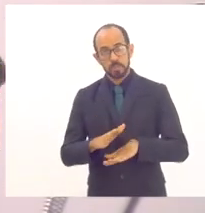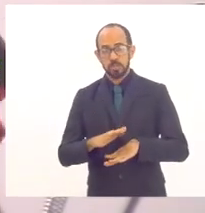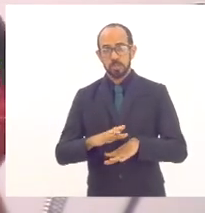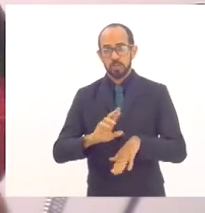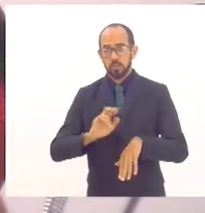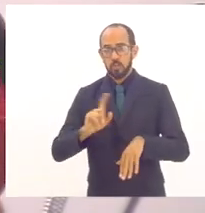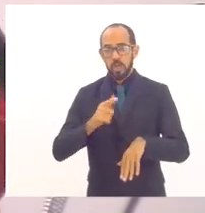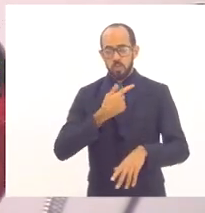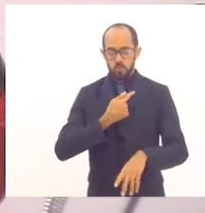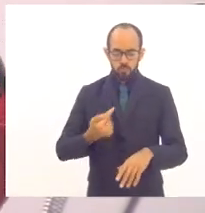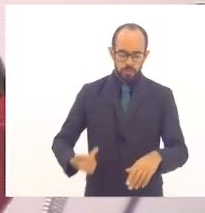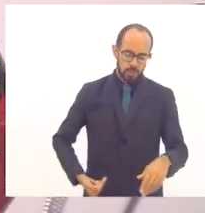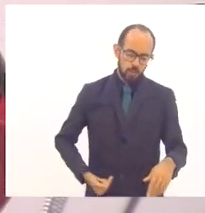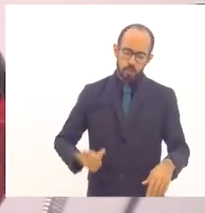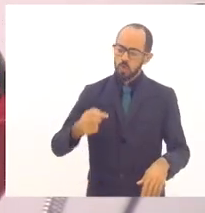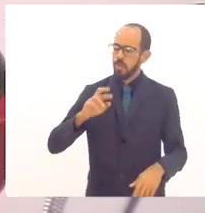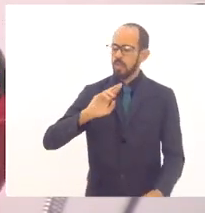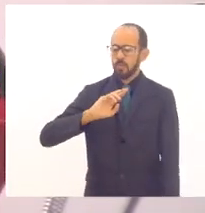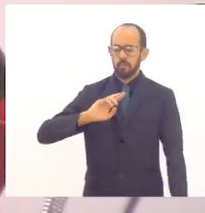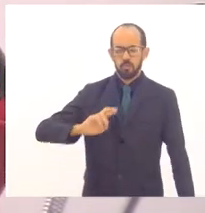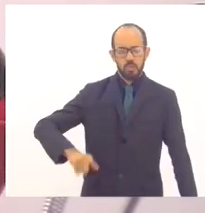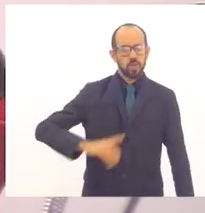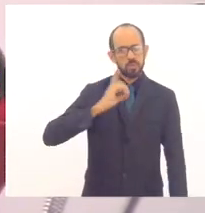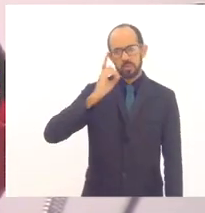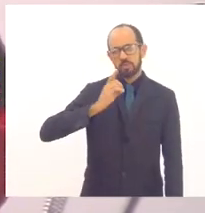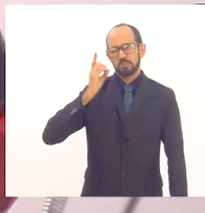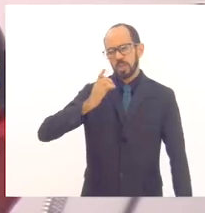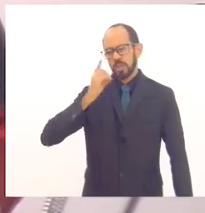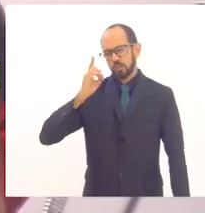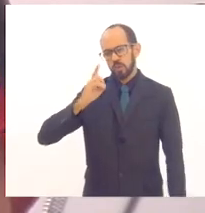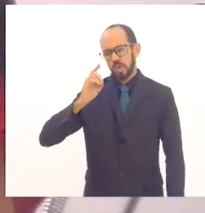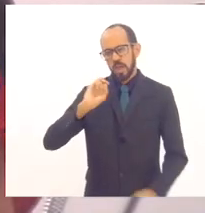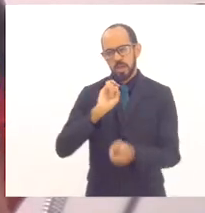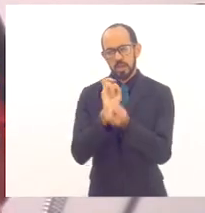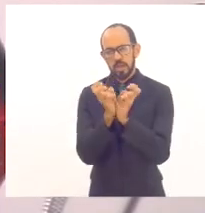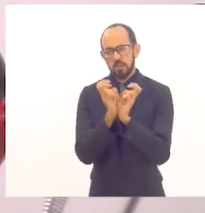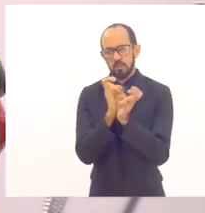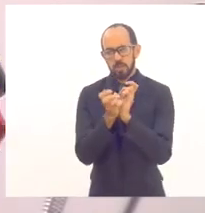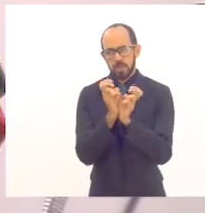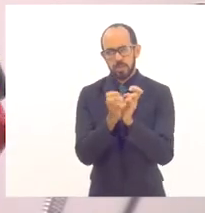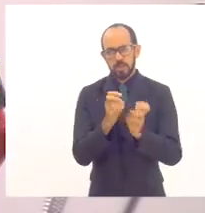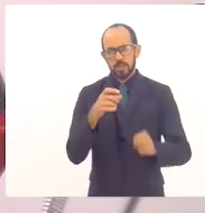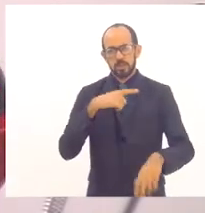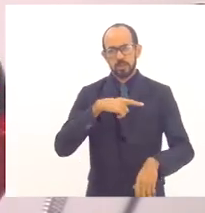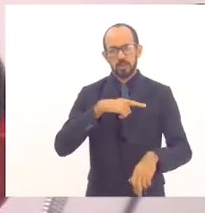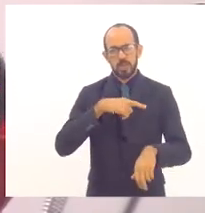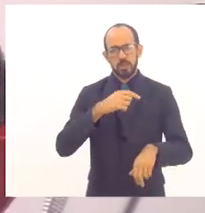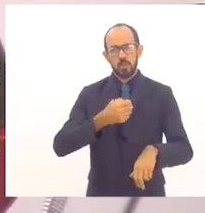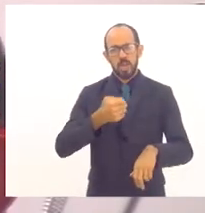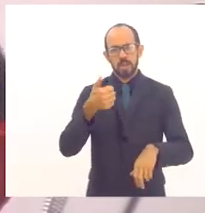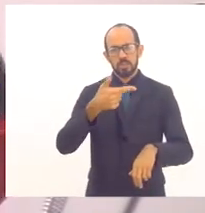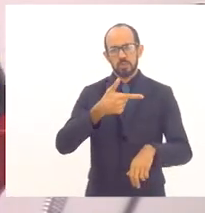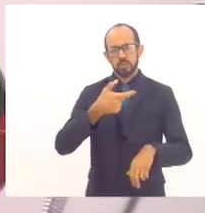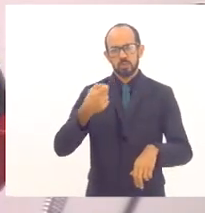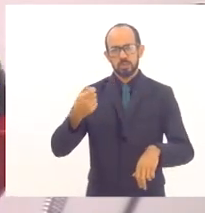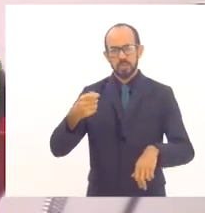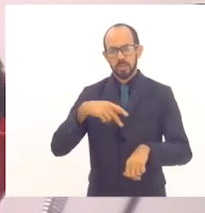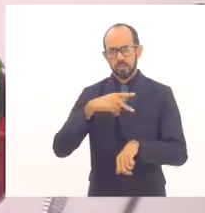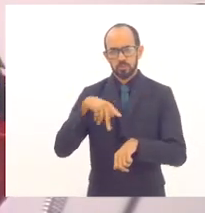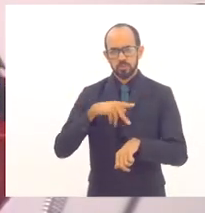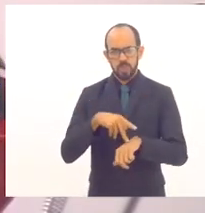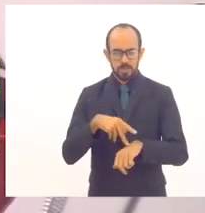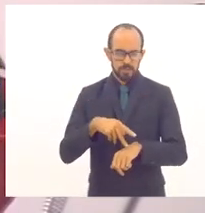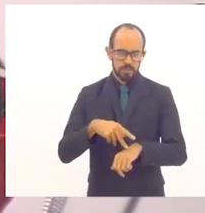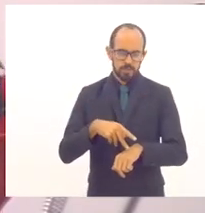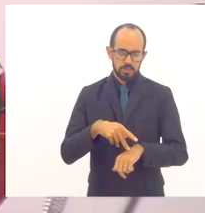o governador, não é, com todo respeito, o deputado. A capoeira está aí, claro, chegando quase a 200 países, como a maior embaixatriz do planeta